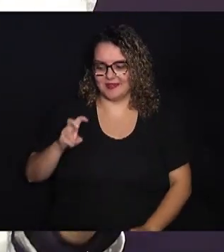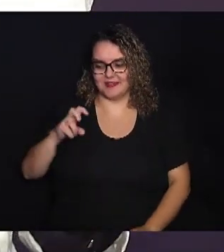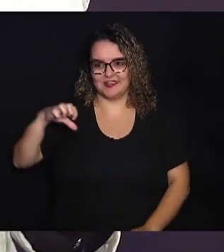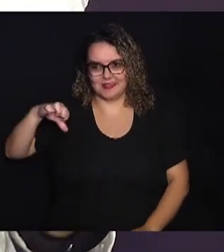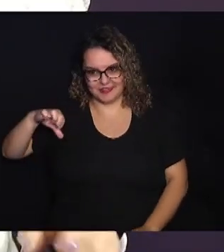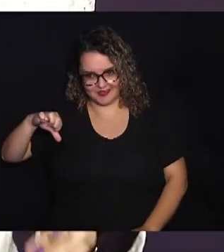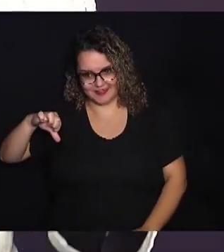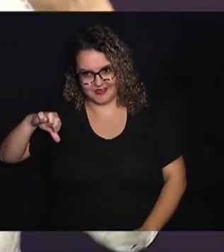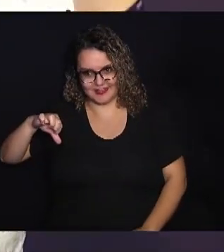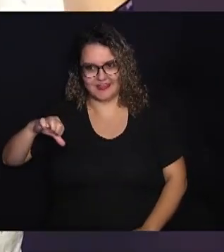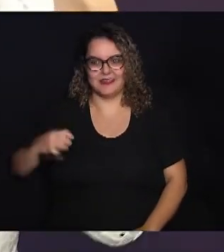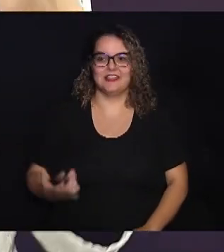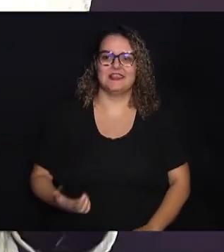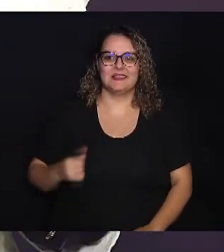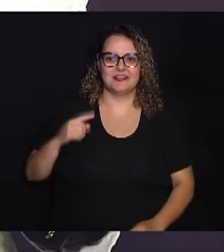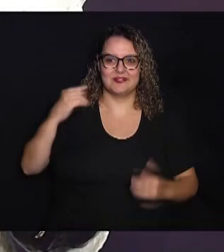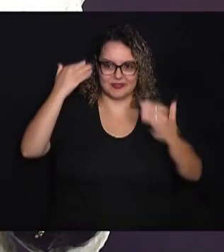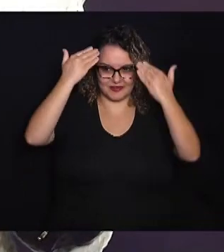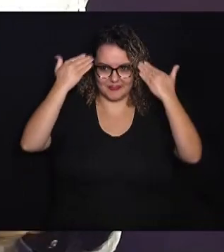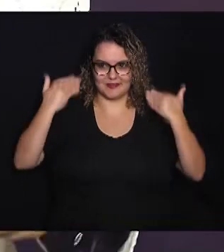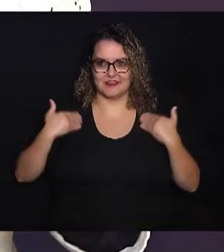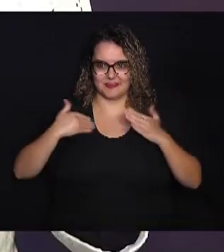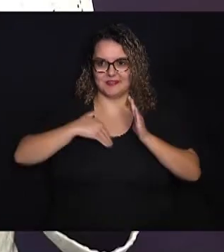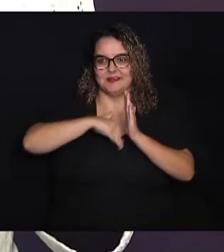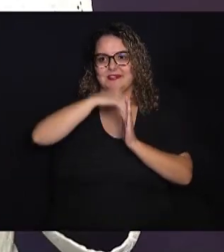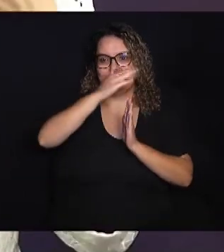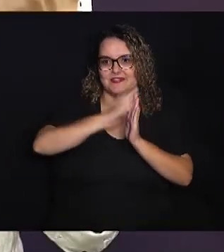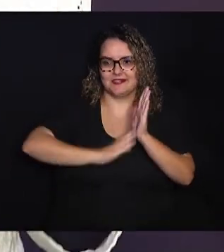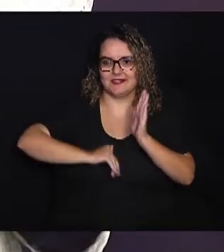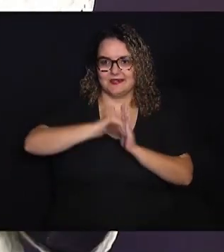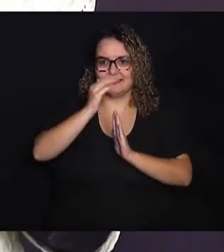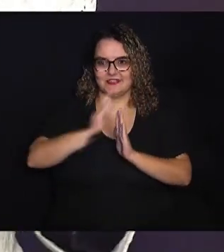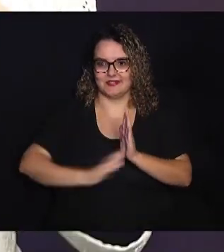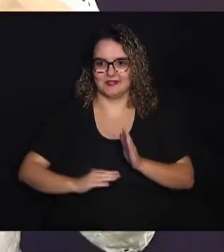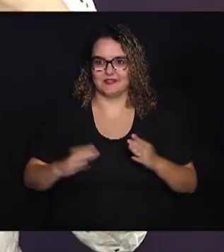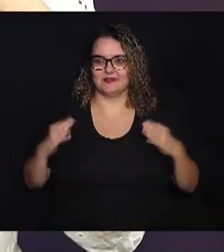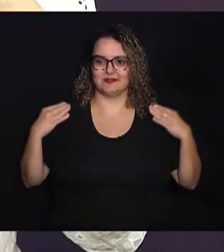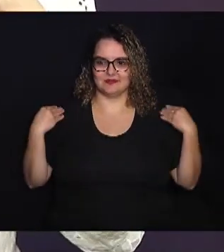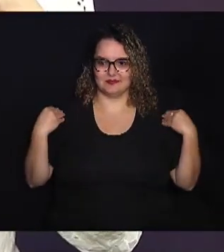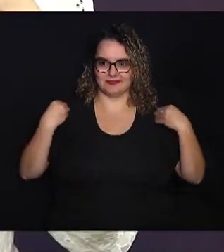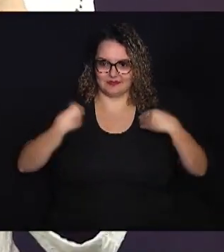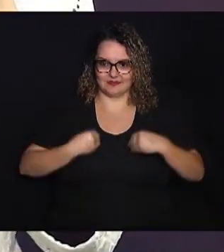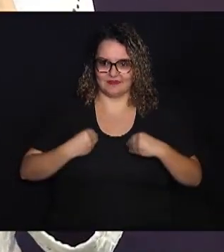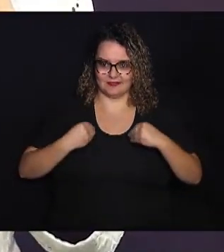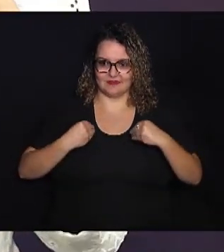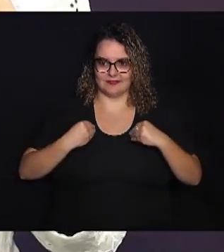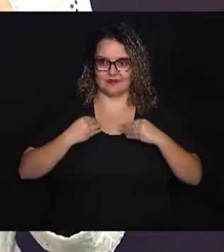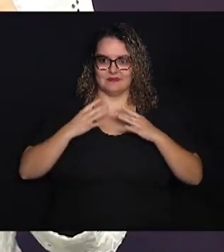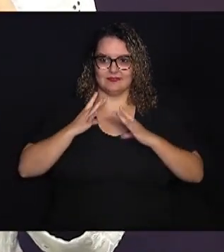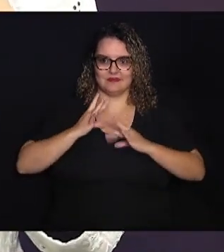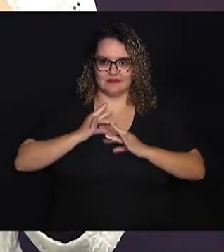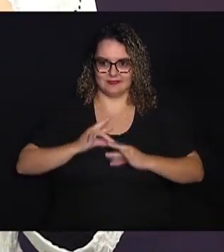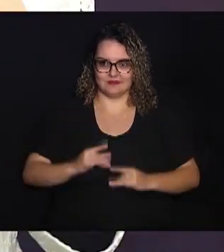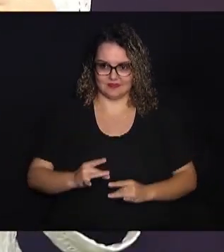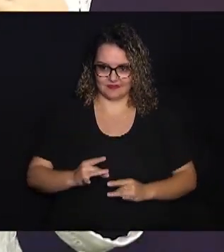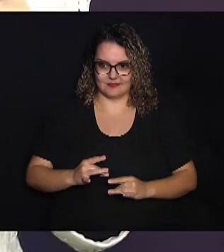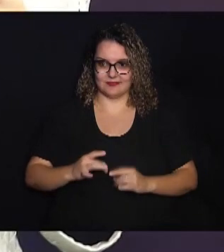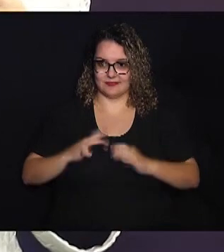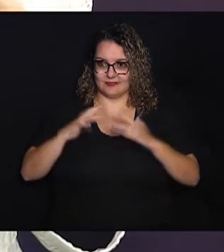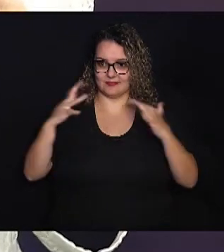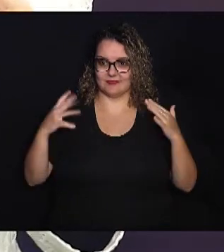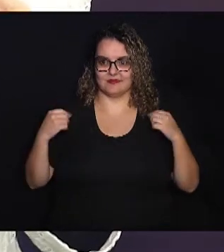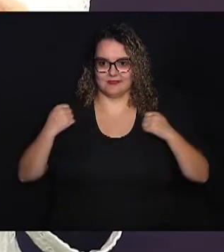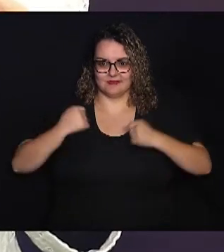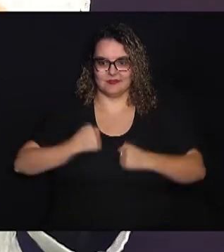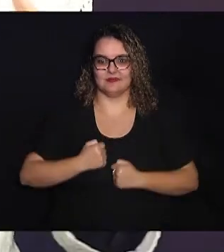1,59 e meio de altura. Meus cabelos têm mechas e eu estou vestindo uma roupa roxa, um roxo vibrante. O meu